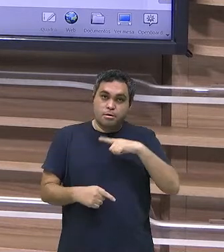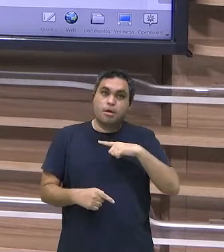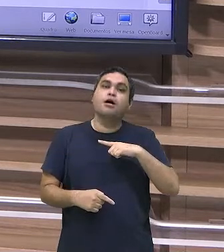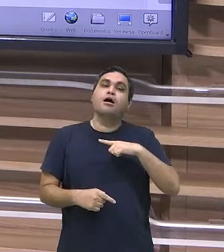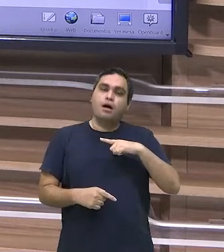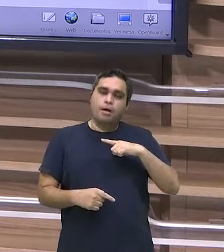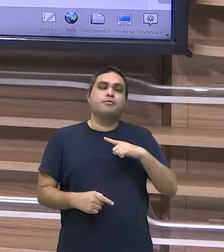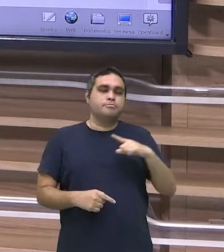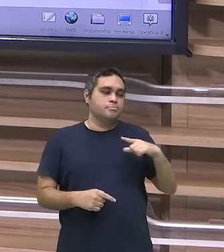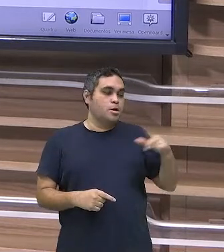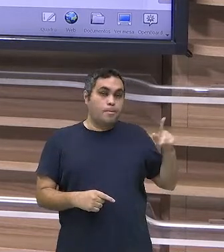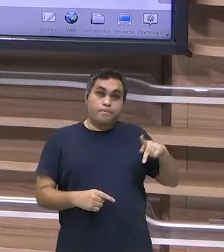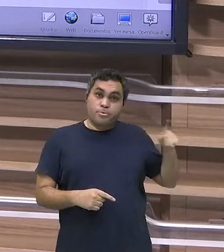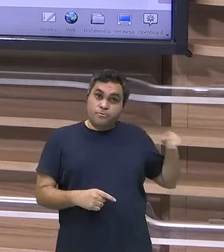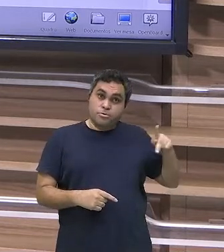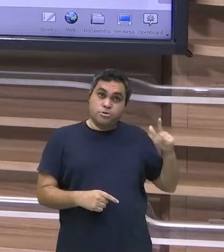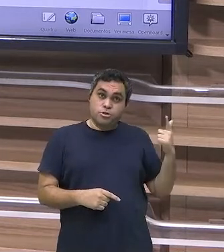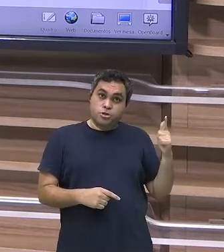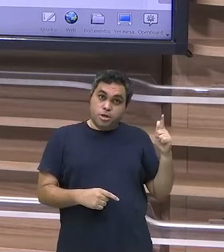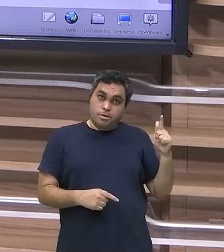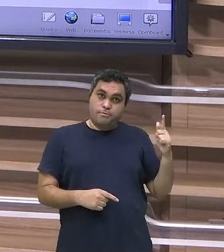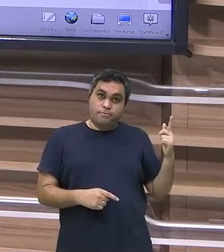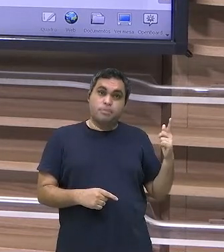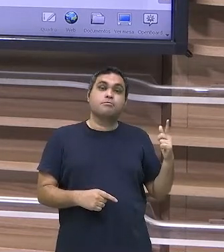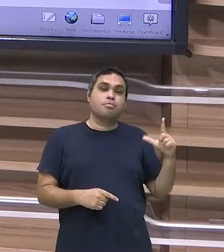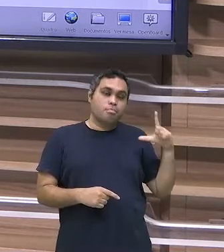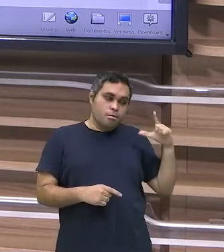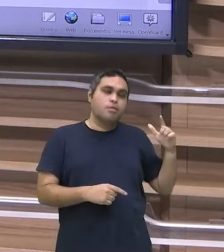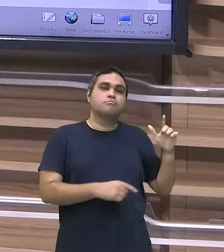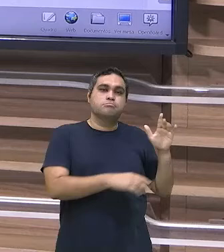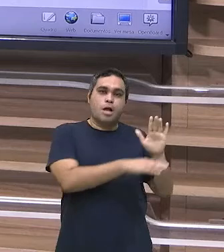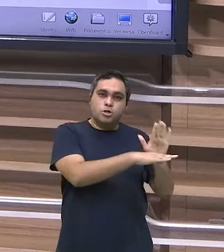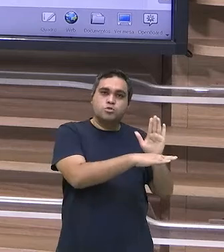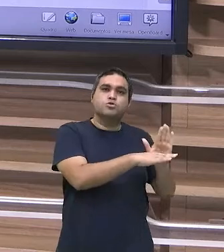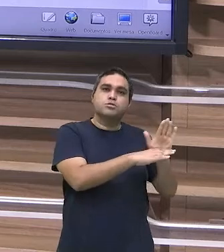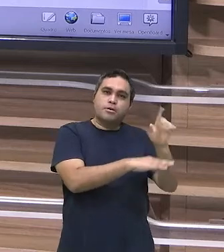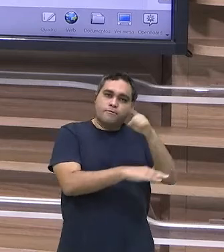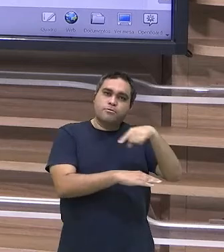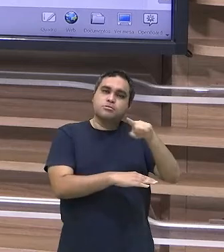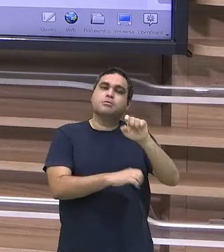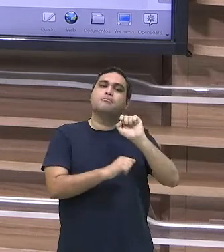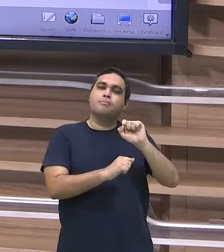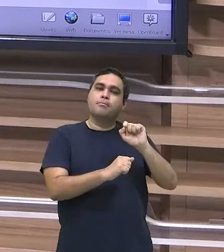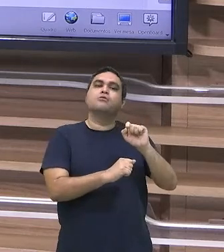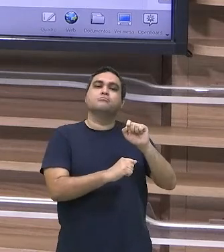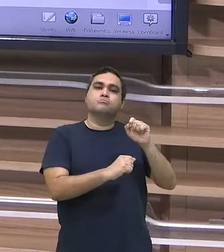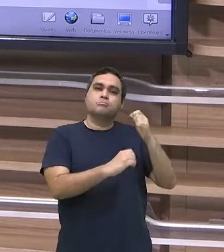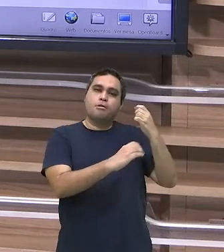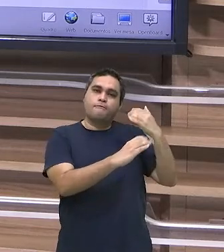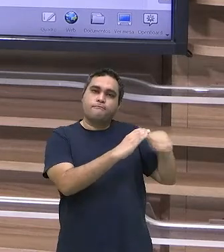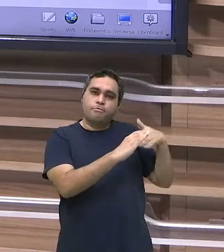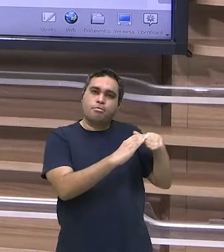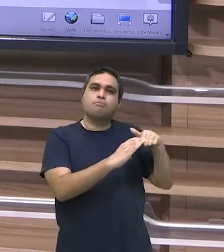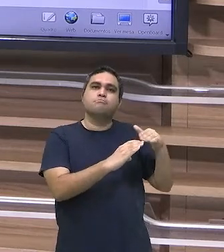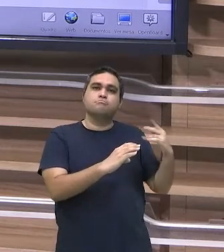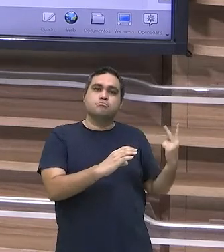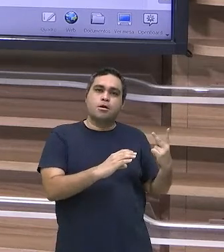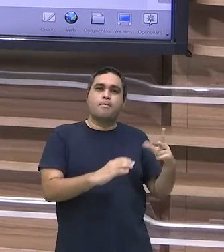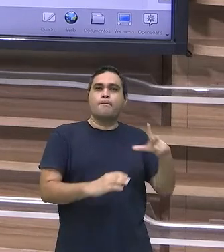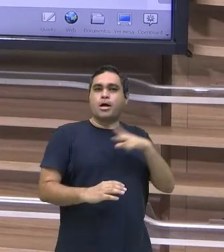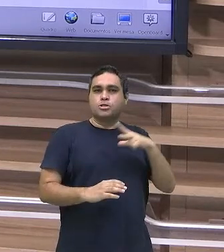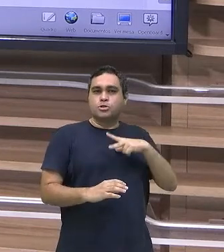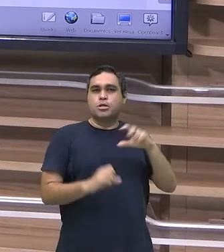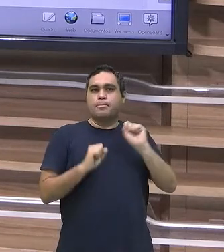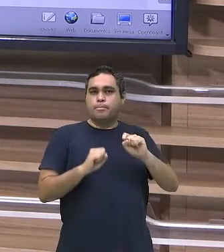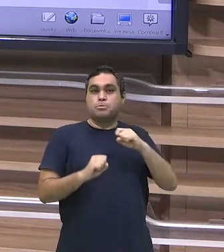professores de geografia aí acompanhando vocês pelo chat, tá bom? Aí vocês podem entrar em contato com eles pelo chat privado, tirar aí